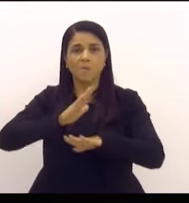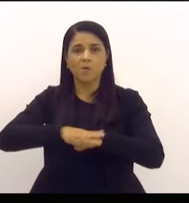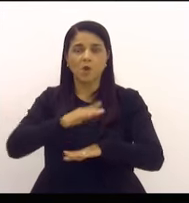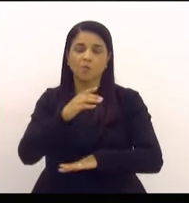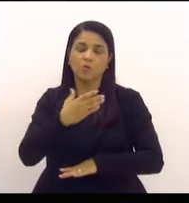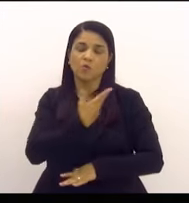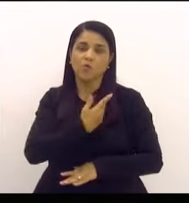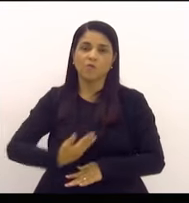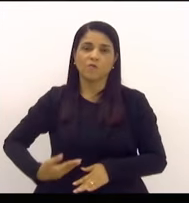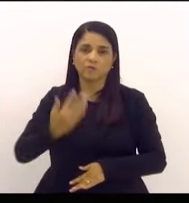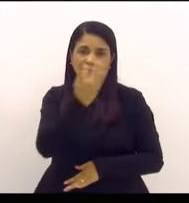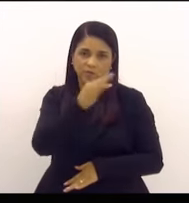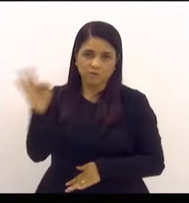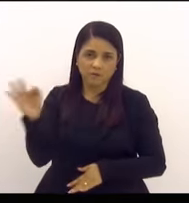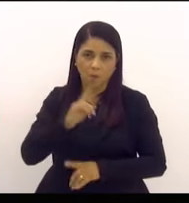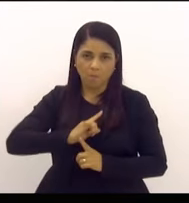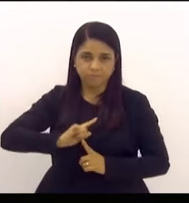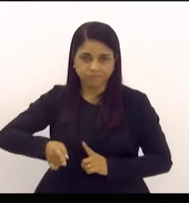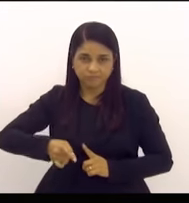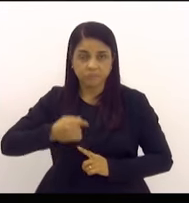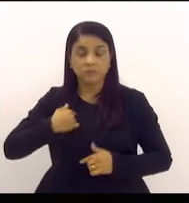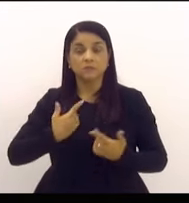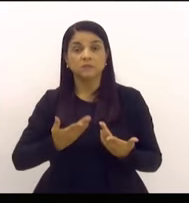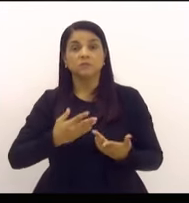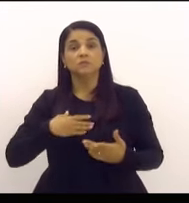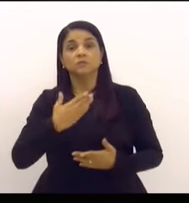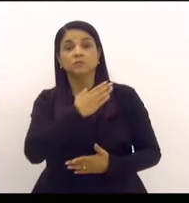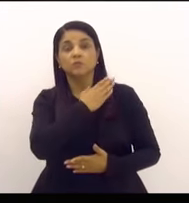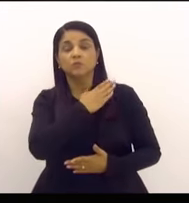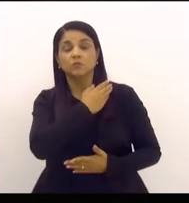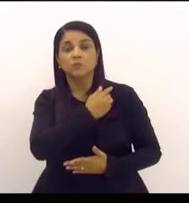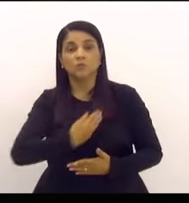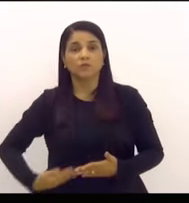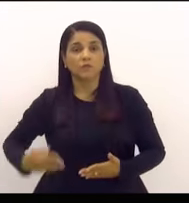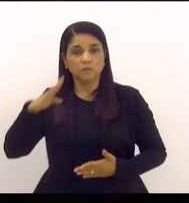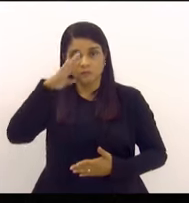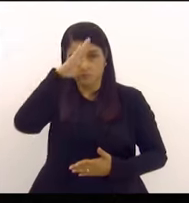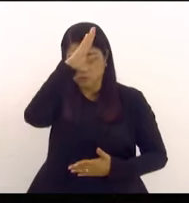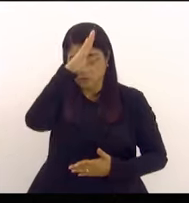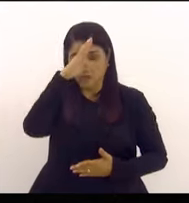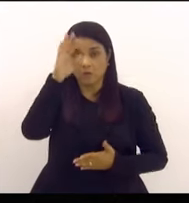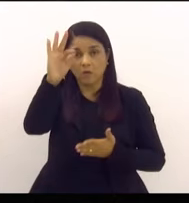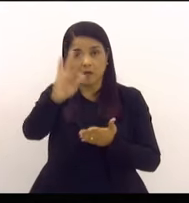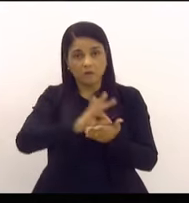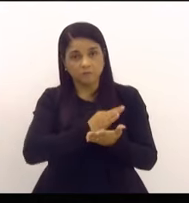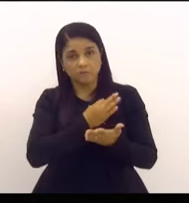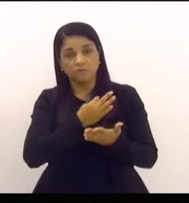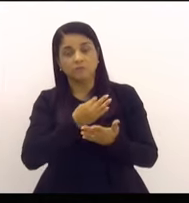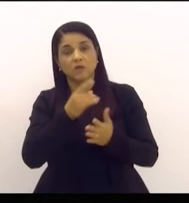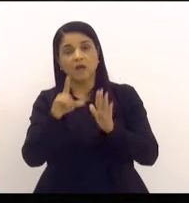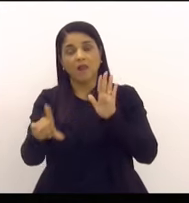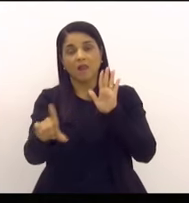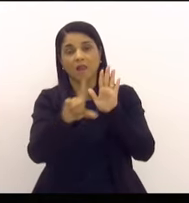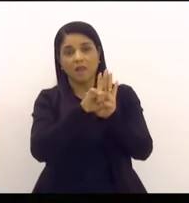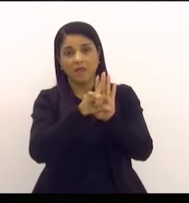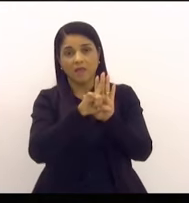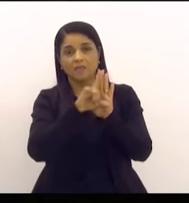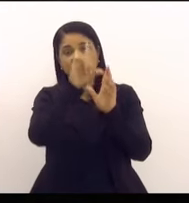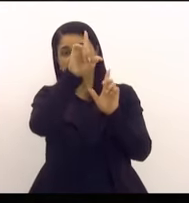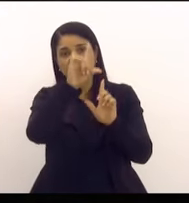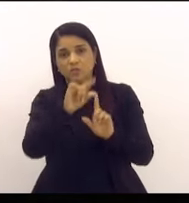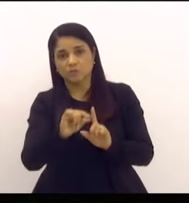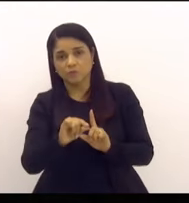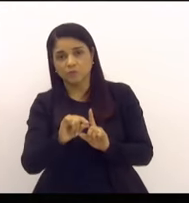federal, quando, no governo Bolsonaro, se aprovou e sancionou as leis que